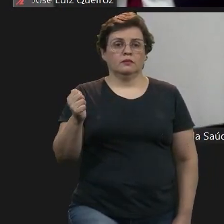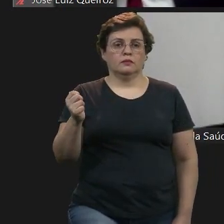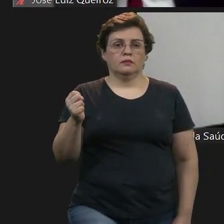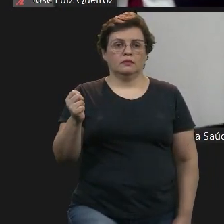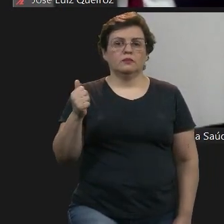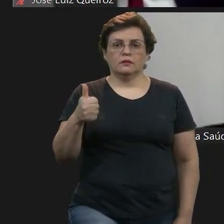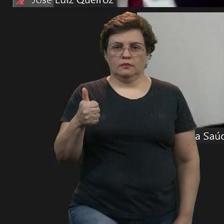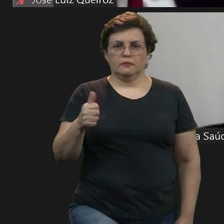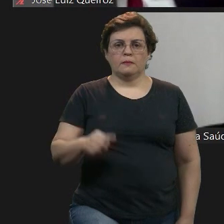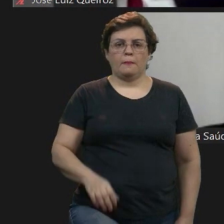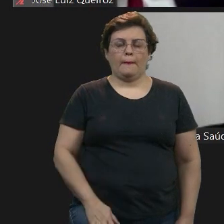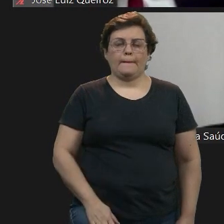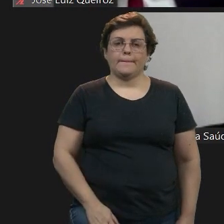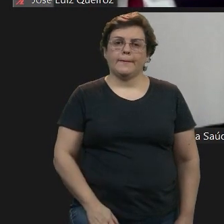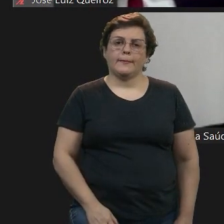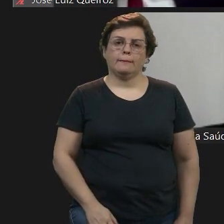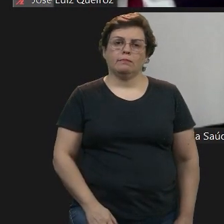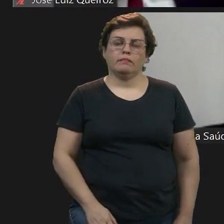Sim.